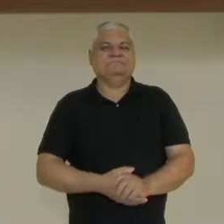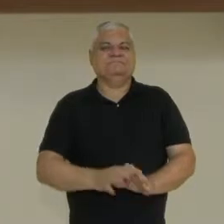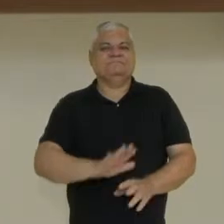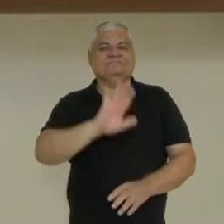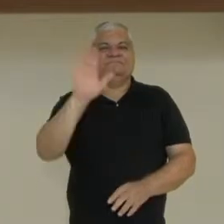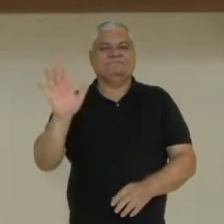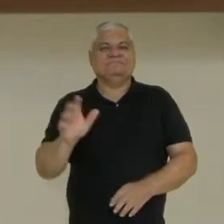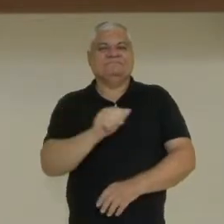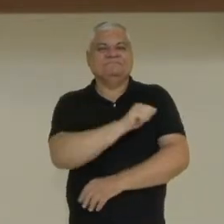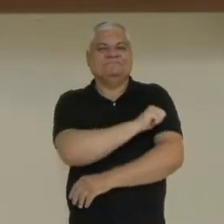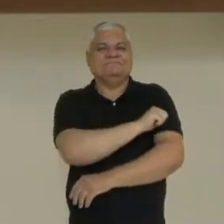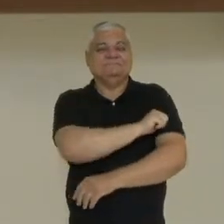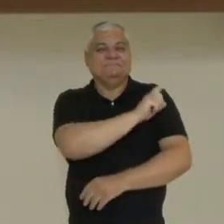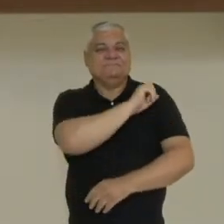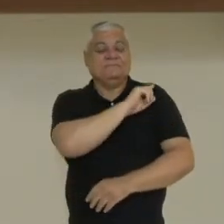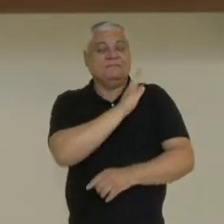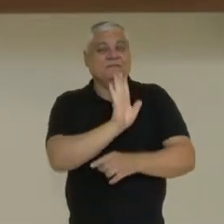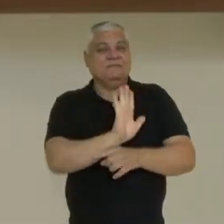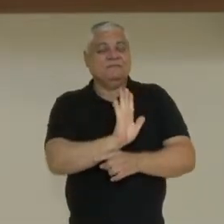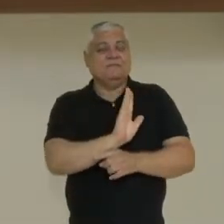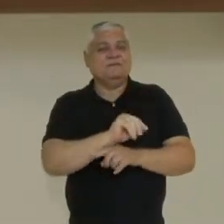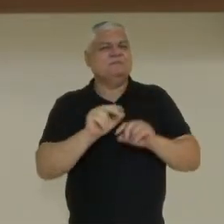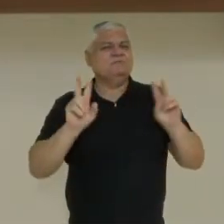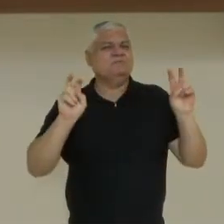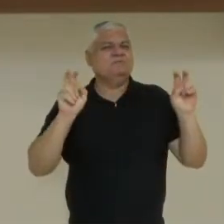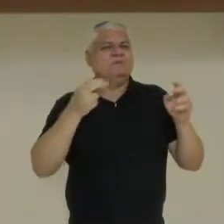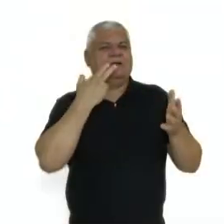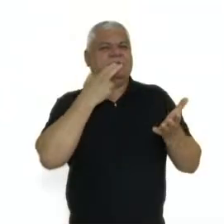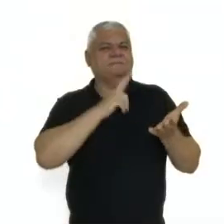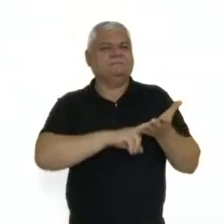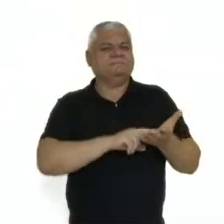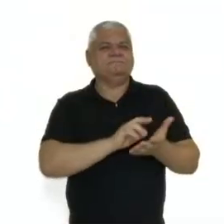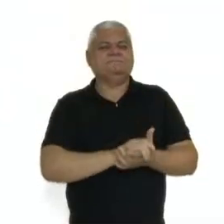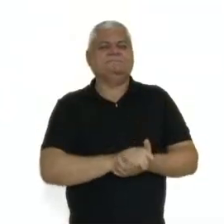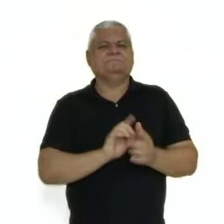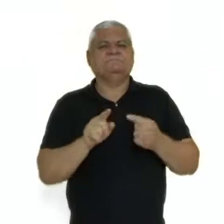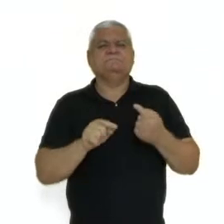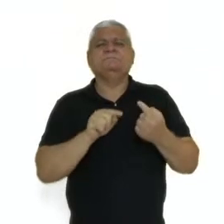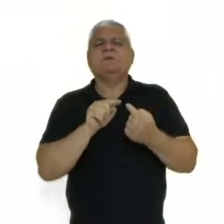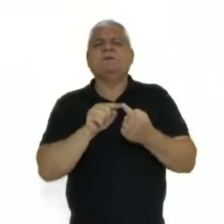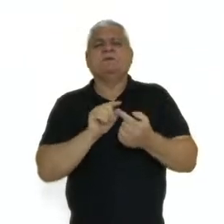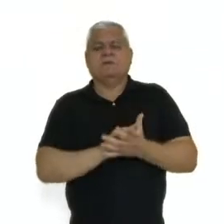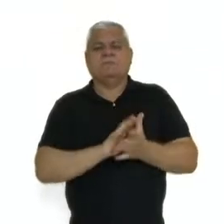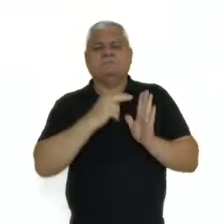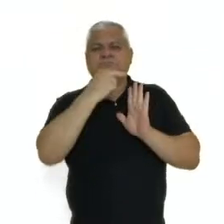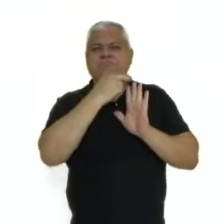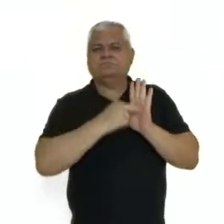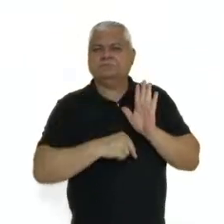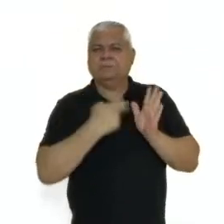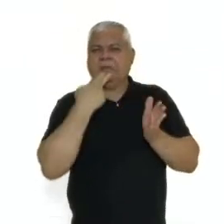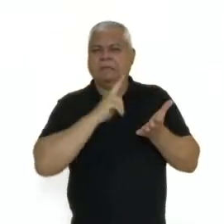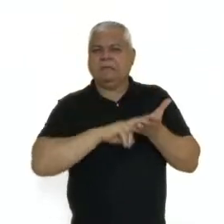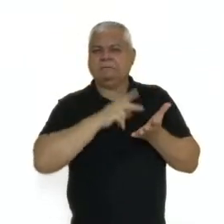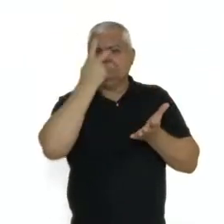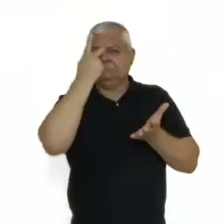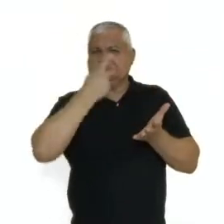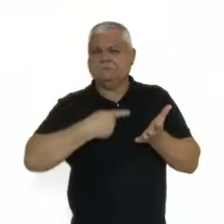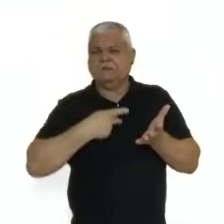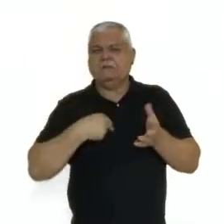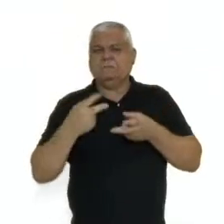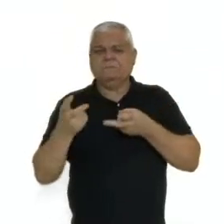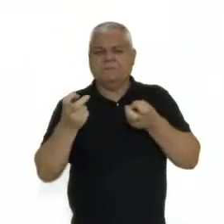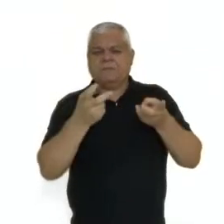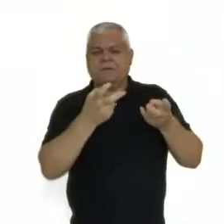Olá, estudantes da primeira série. Nesse vídeo vamos falar sobre carta. Objetivos: ler carta pessoal, localizando